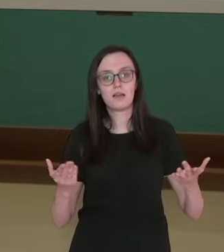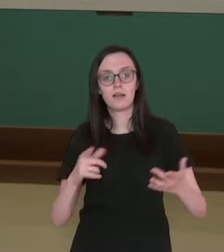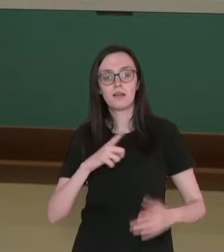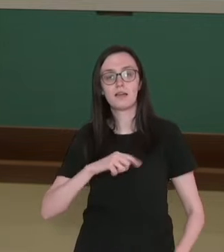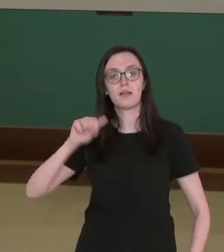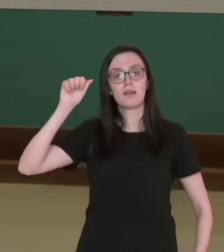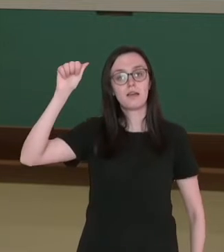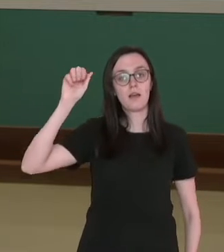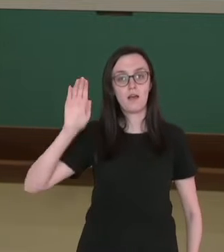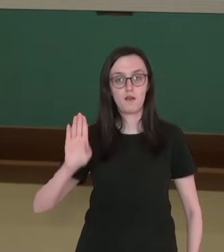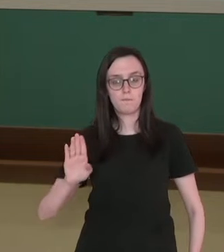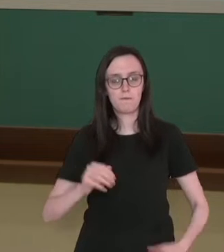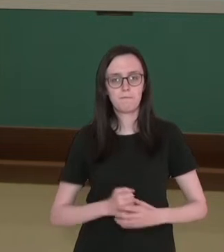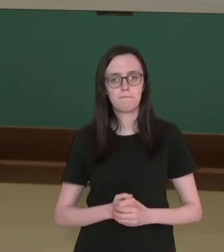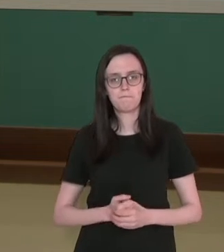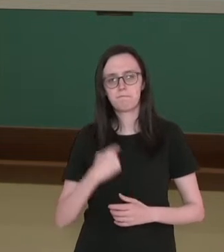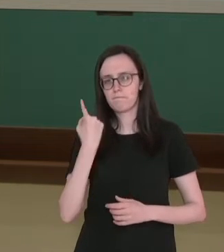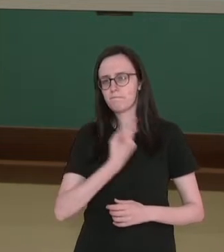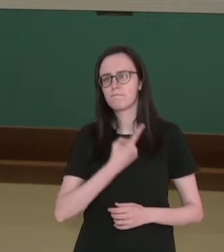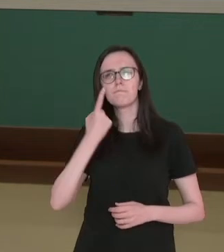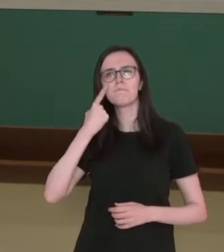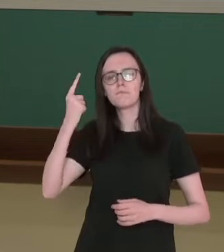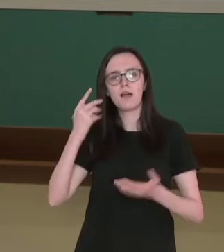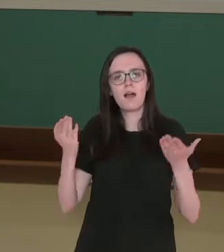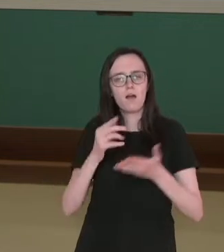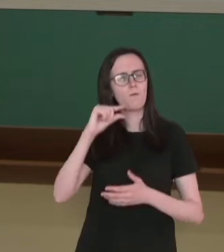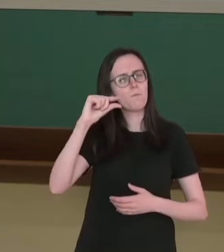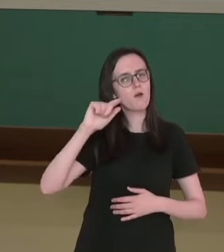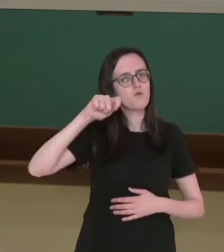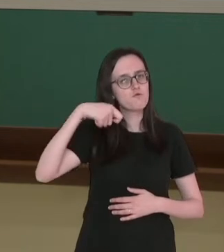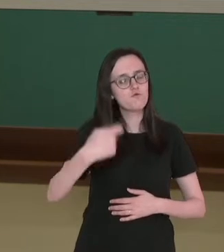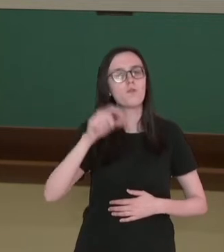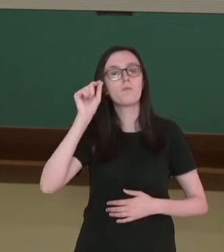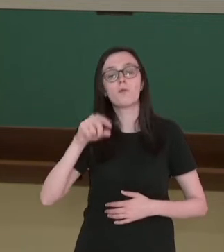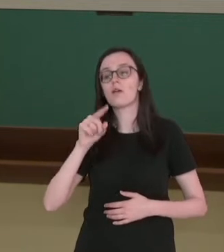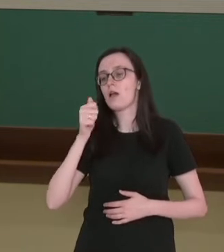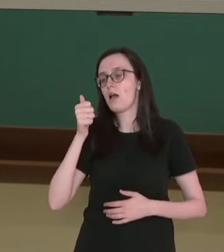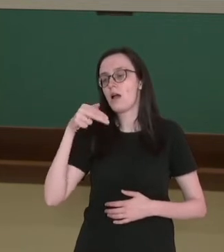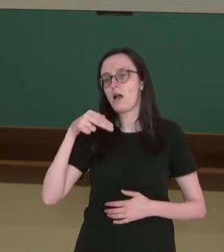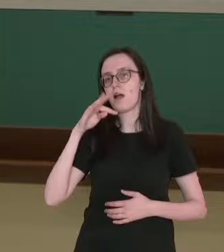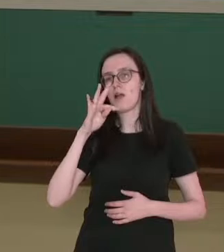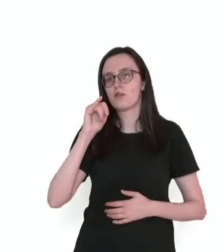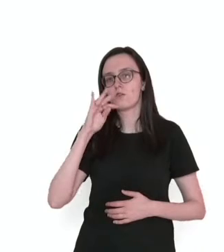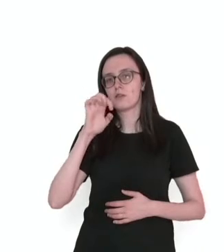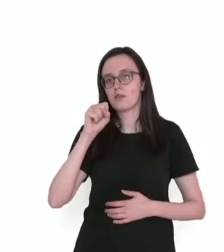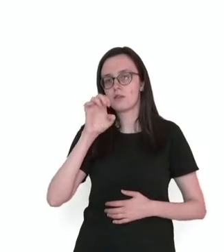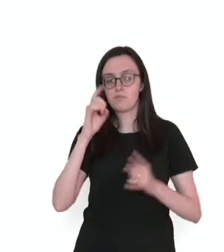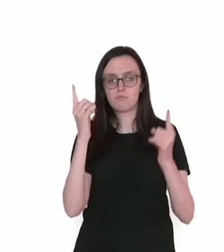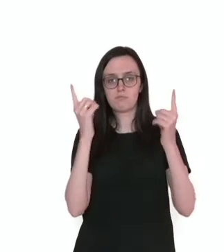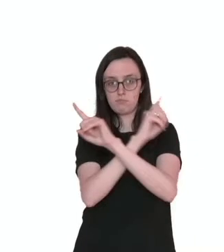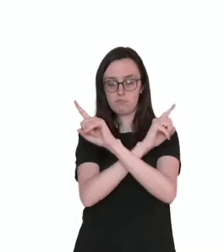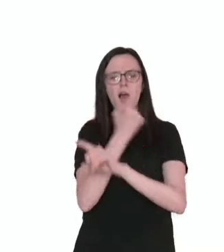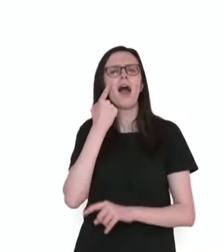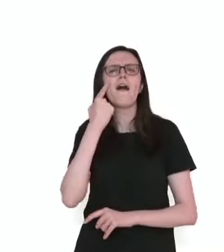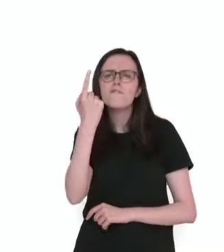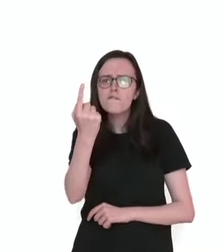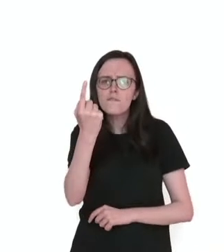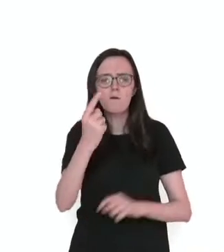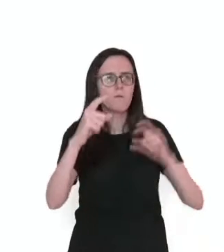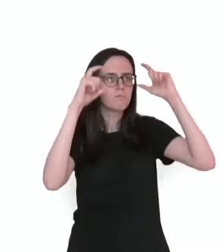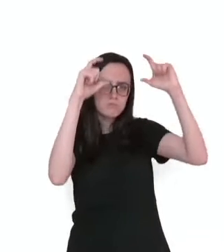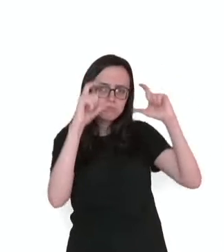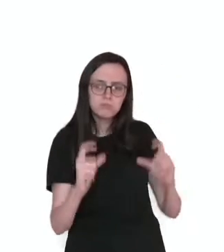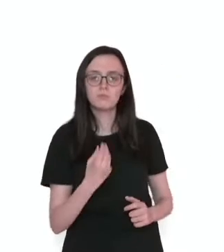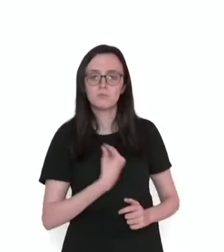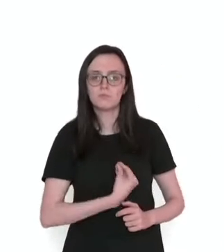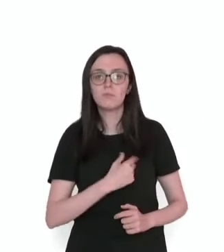letras A e B. Então vamos ver aqui agora um pouquinho sobre antítese. Na estrofe que acabamos de ler, a presença da